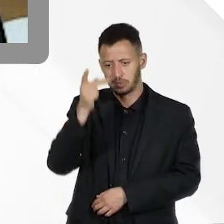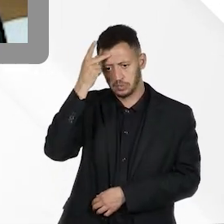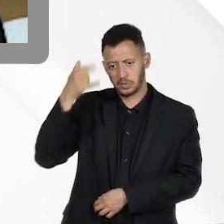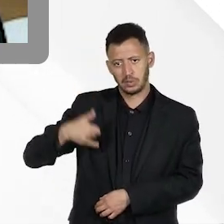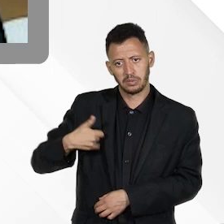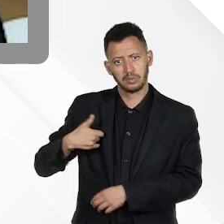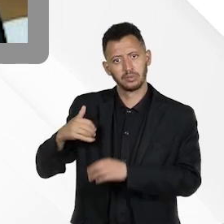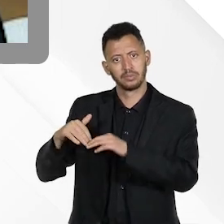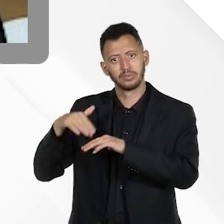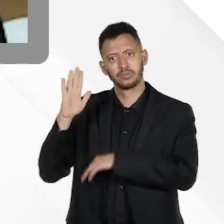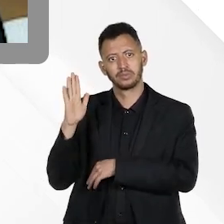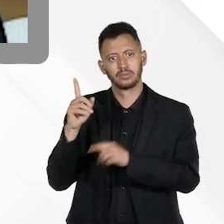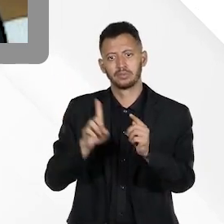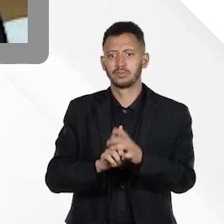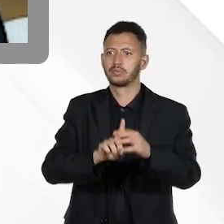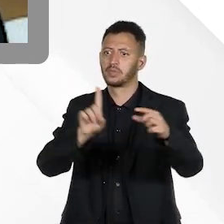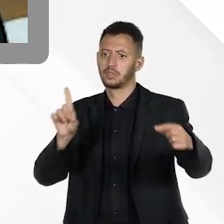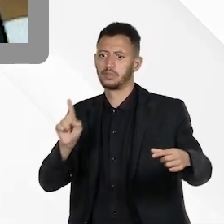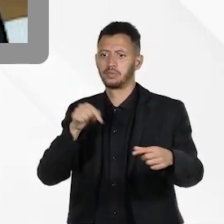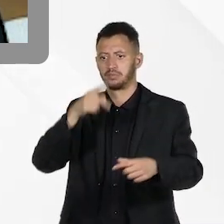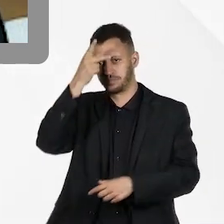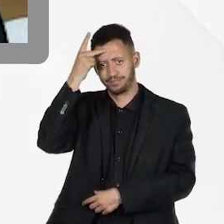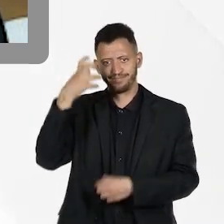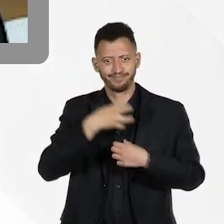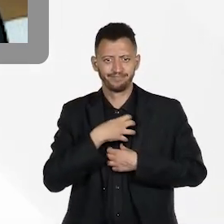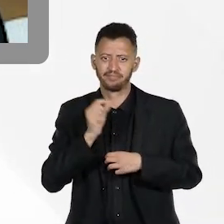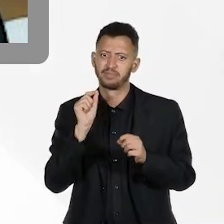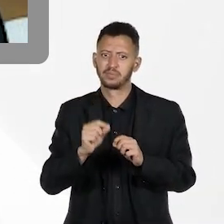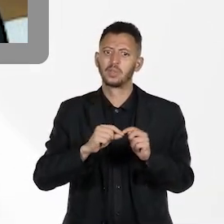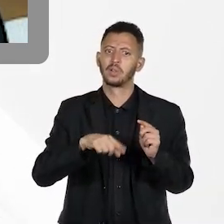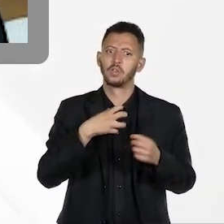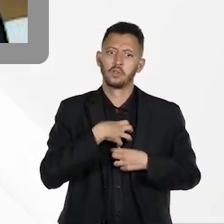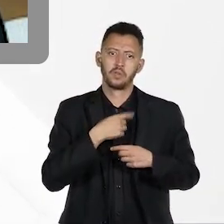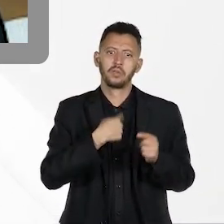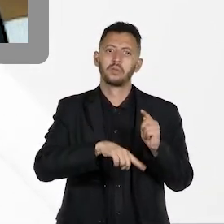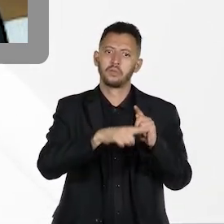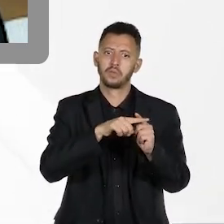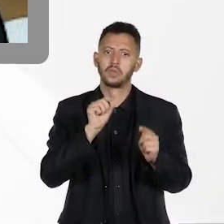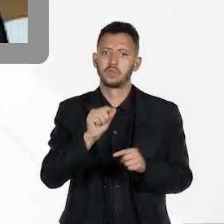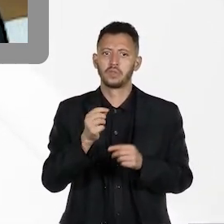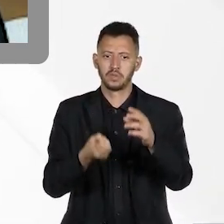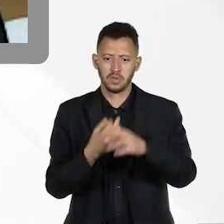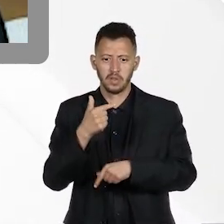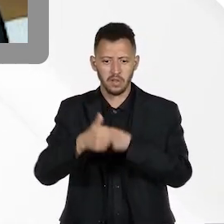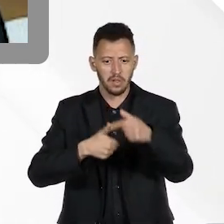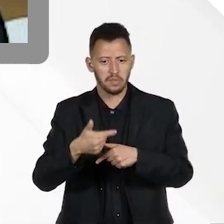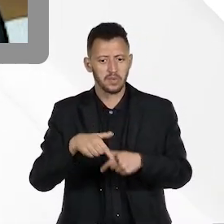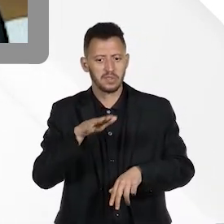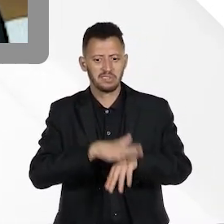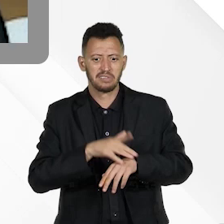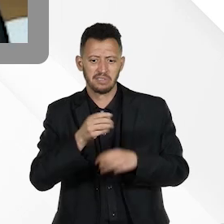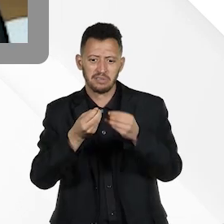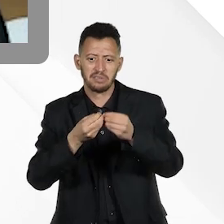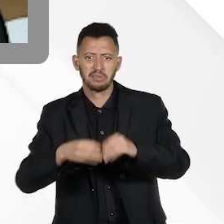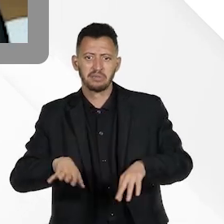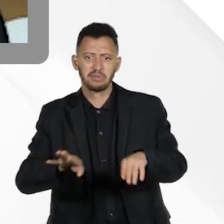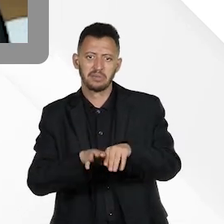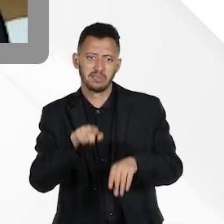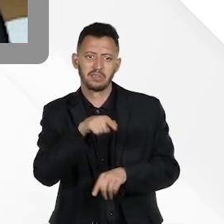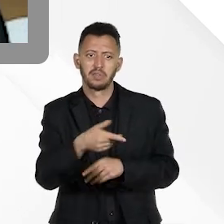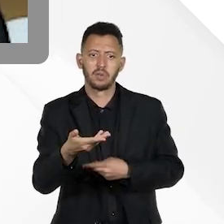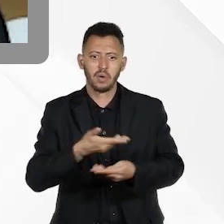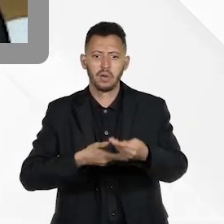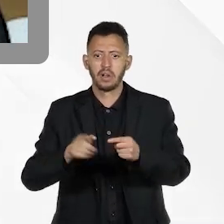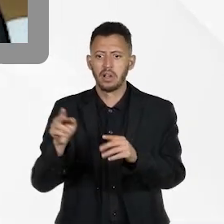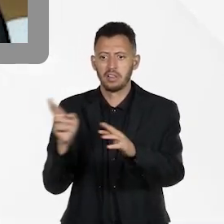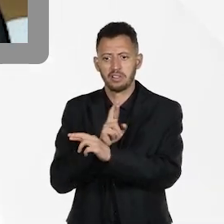produtividade das pessoas idosas e afastam essas pessoas de forma impositiva do trabalho formal produtivo,